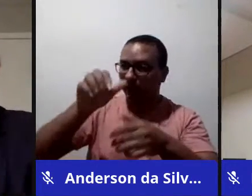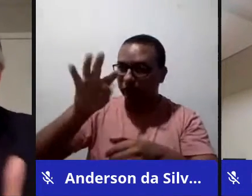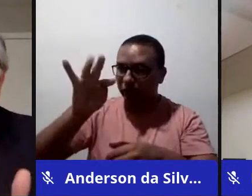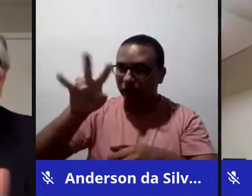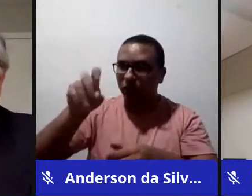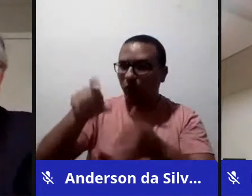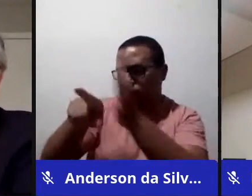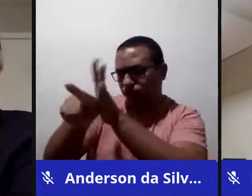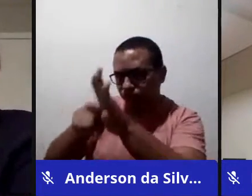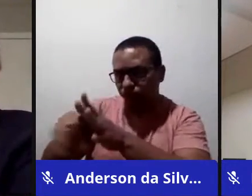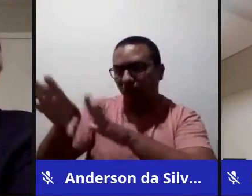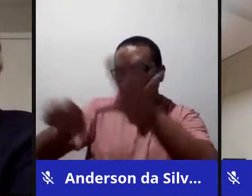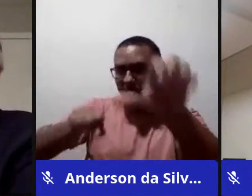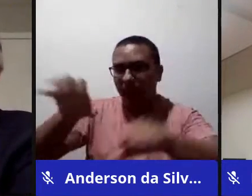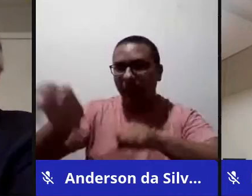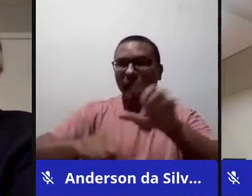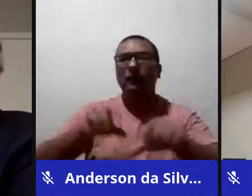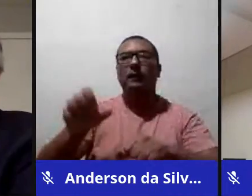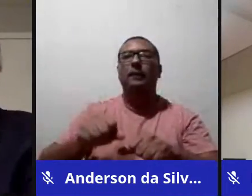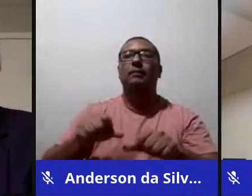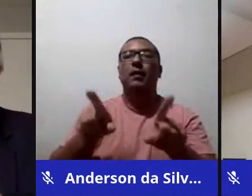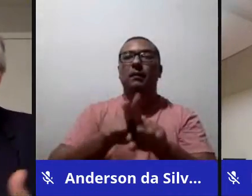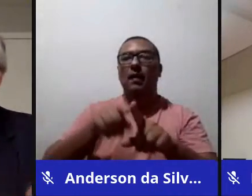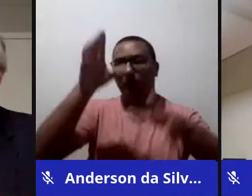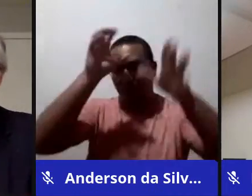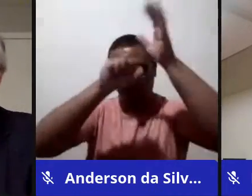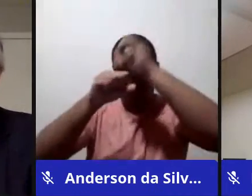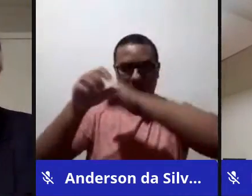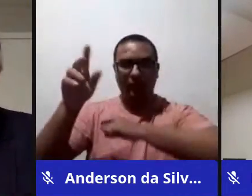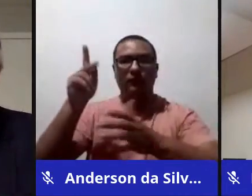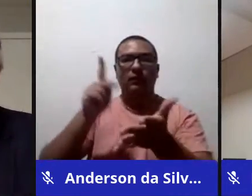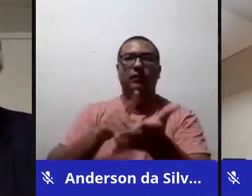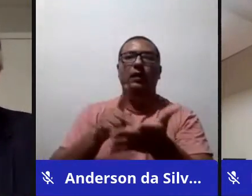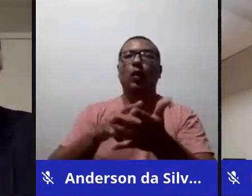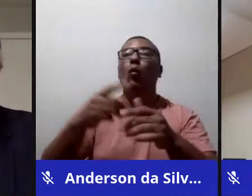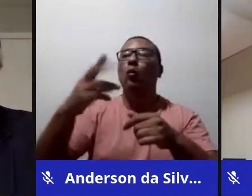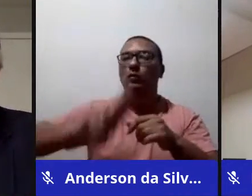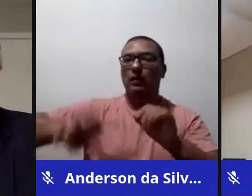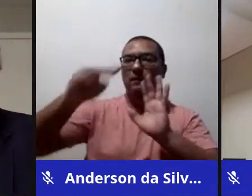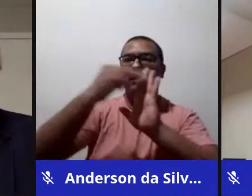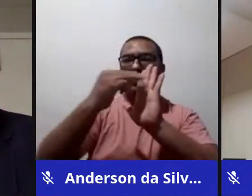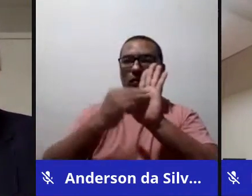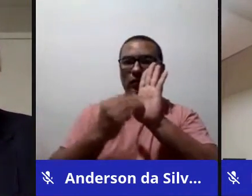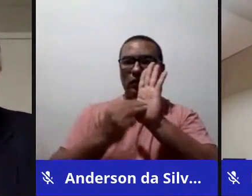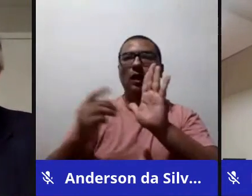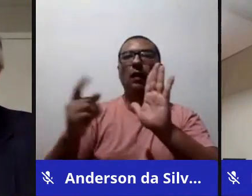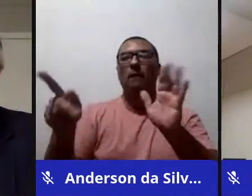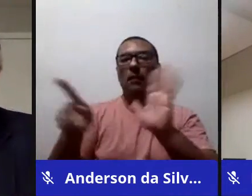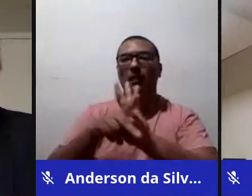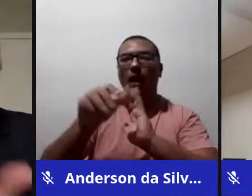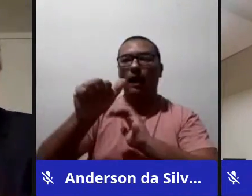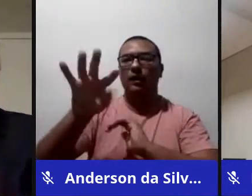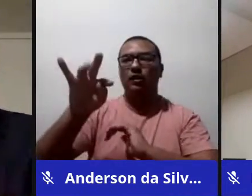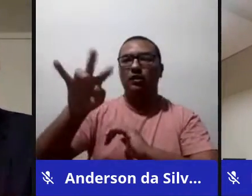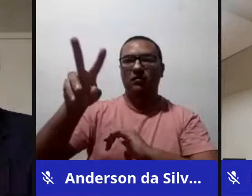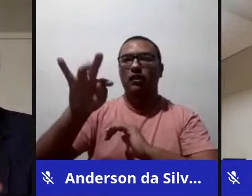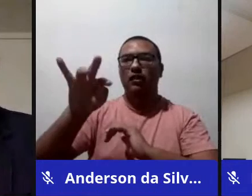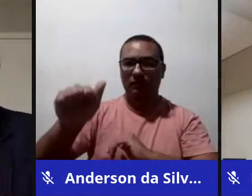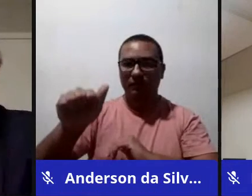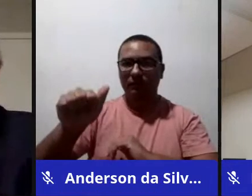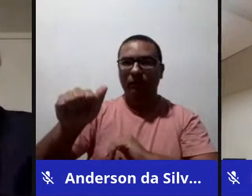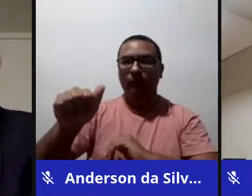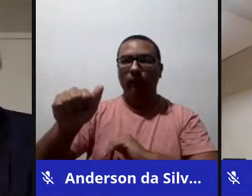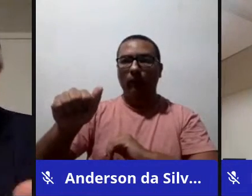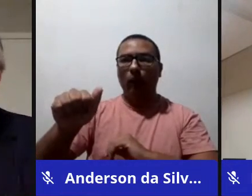aprendizagem. Menos ensino e mais na aprendizagem. Com metodologias de aprendizagem ativas, onde a iniciativa